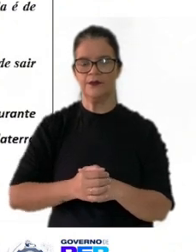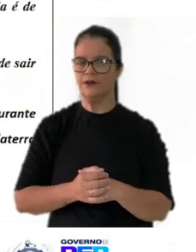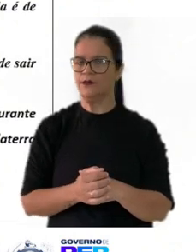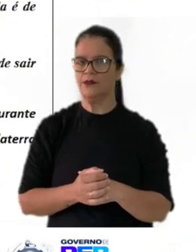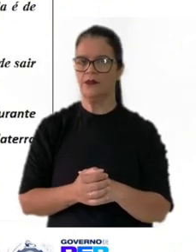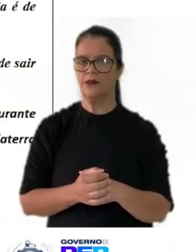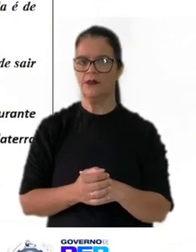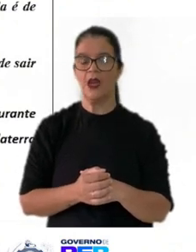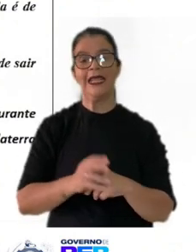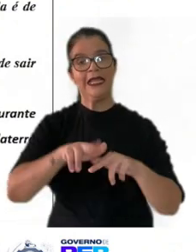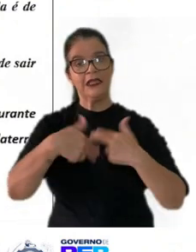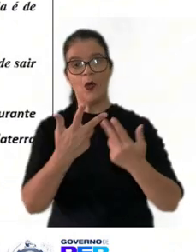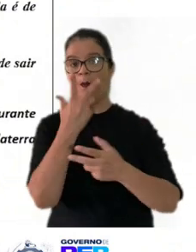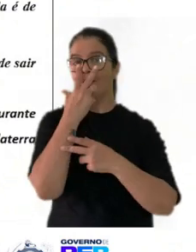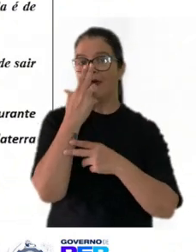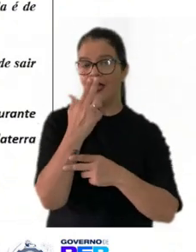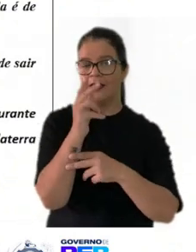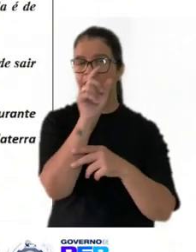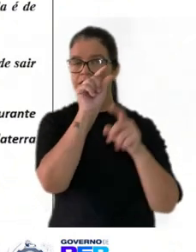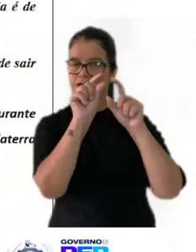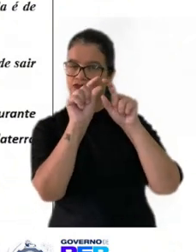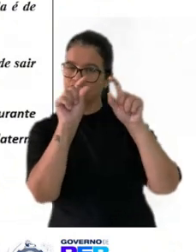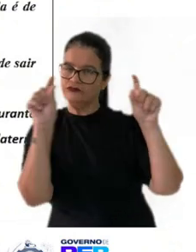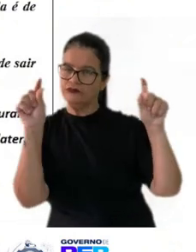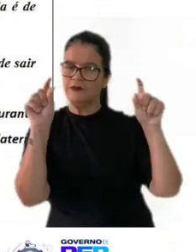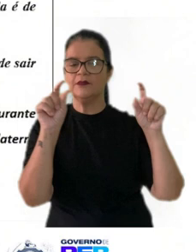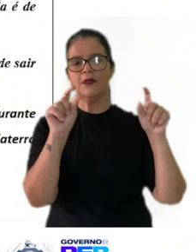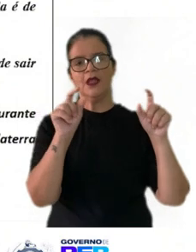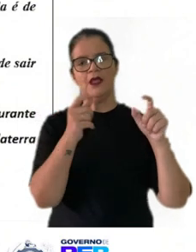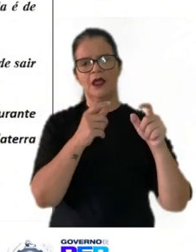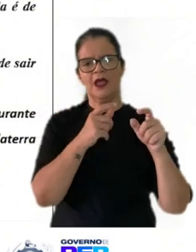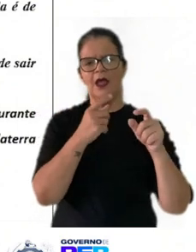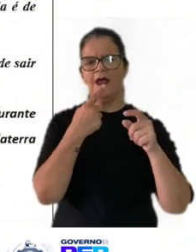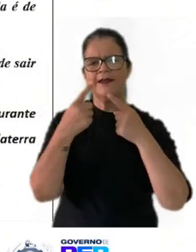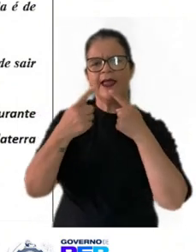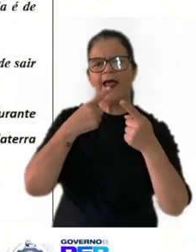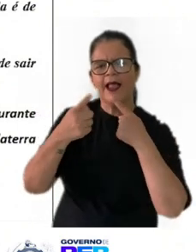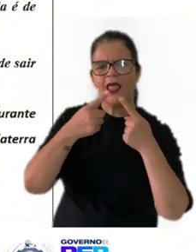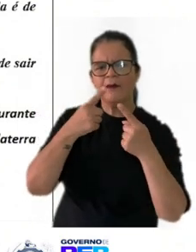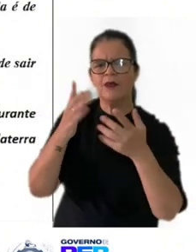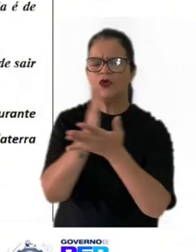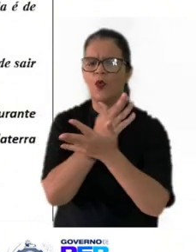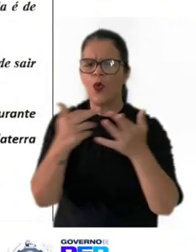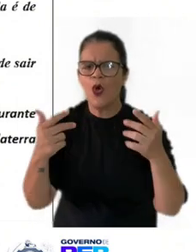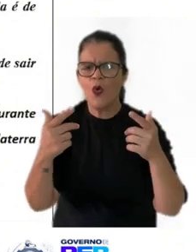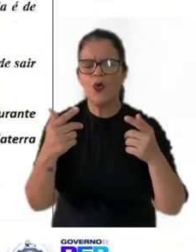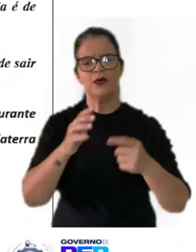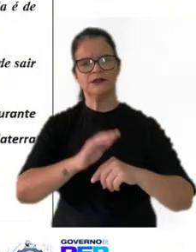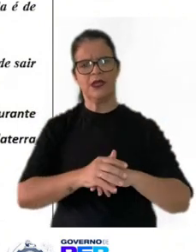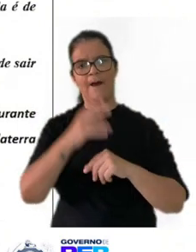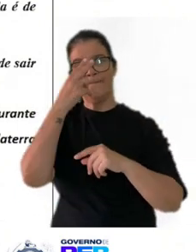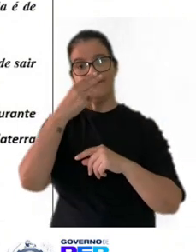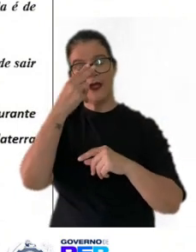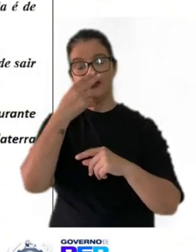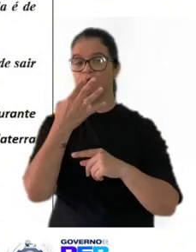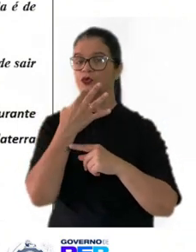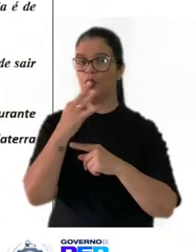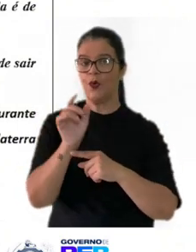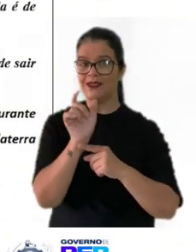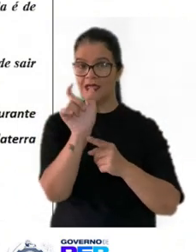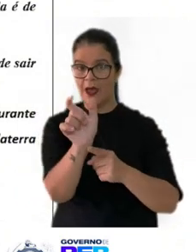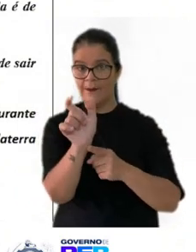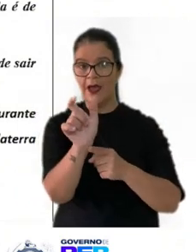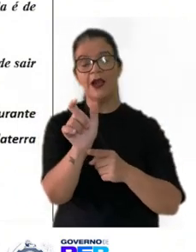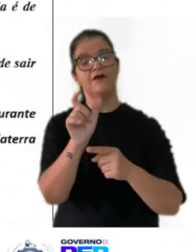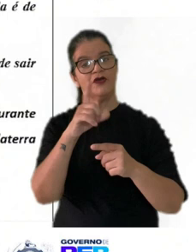então parece que nessas falas ele está reclamando de alguma coisa e aí mesmo sem conhecer as palavras que eu tenho aqui